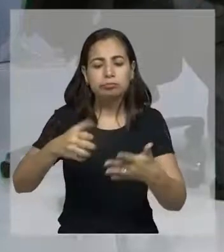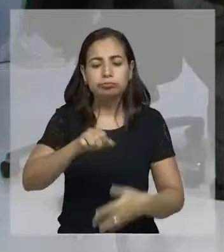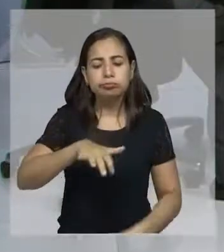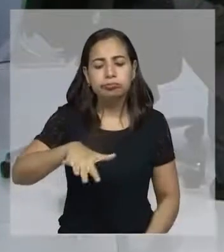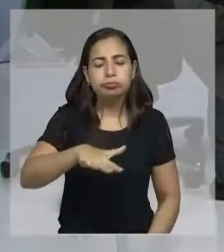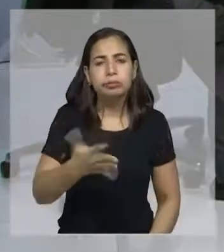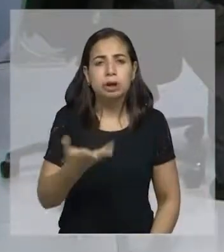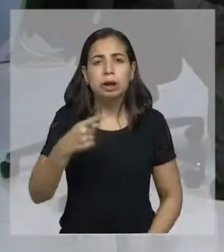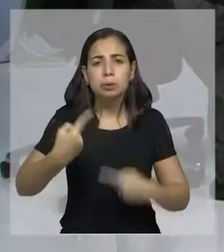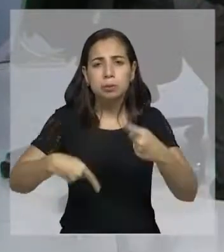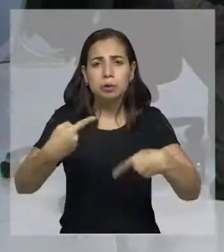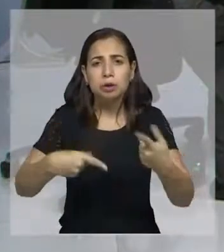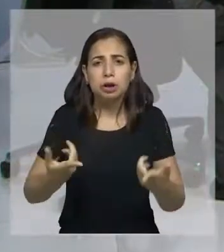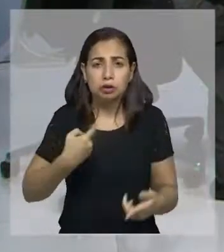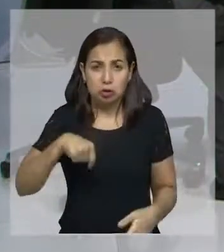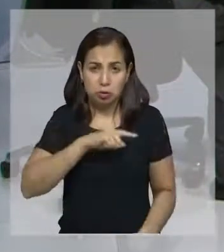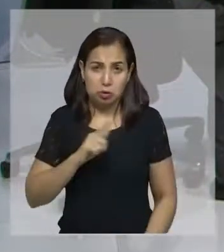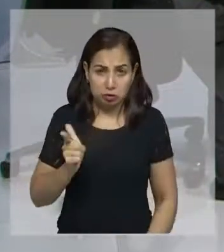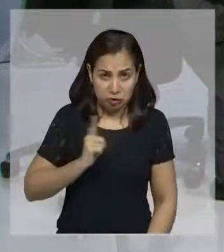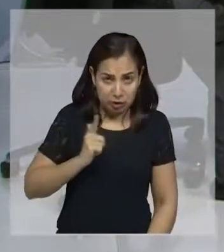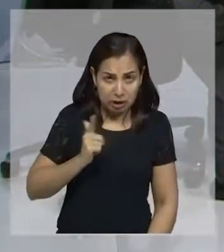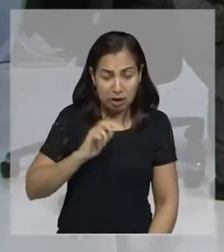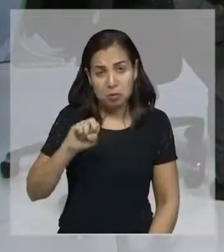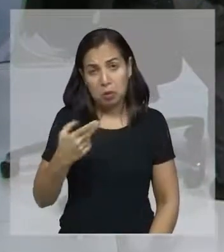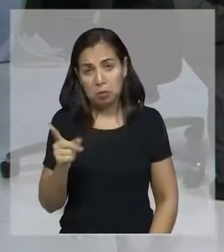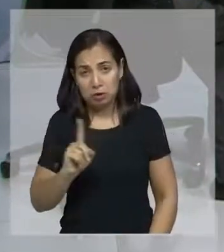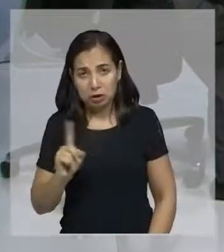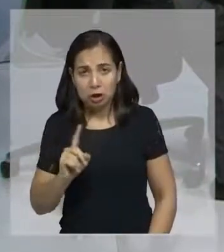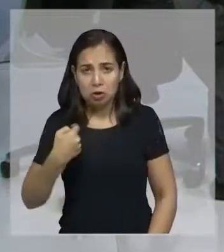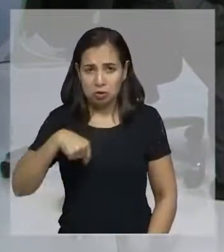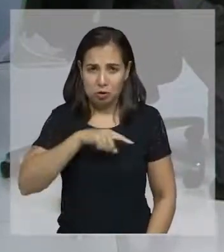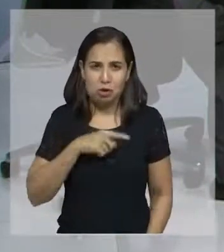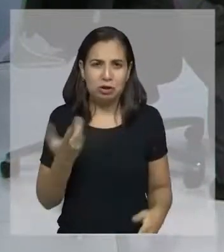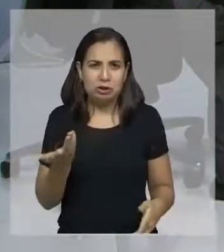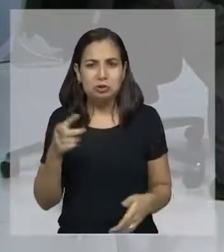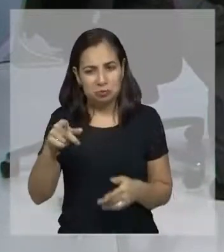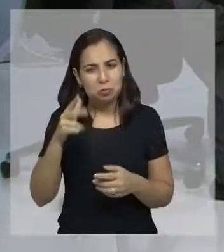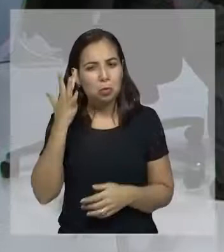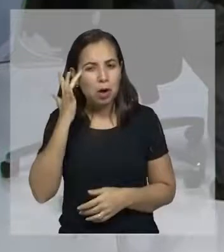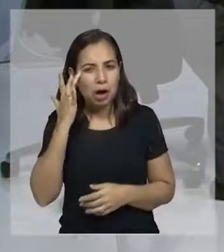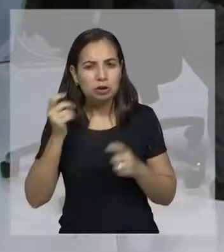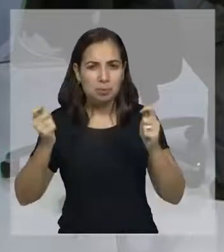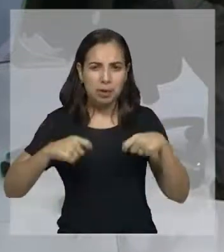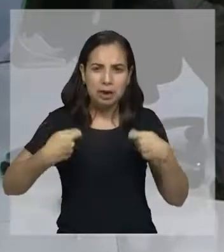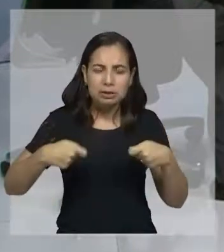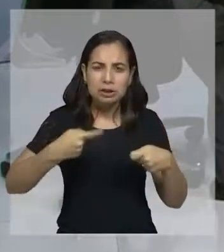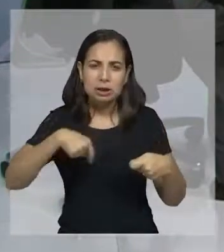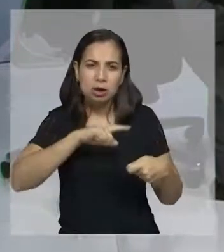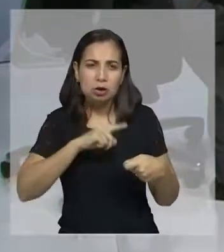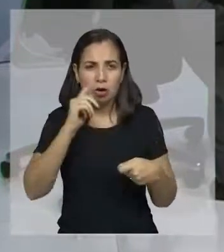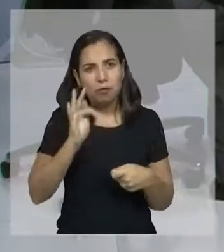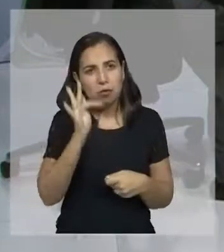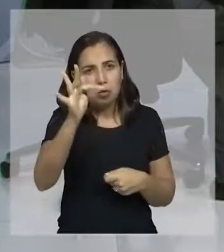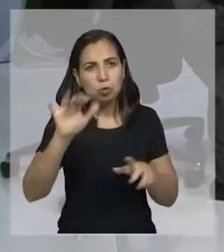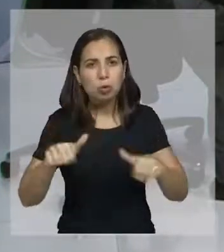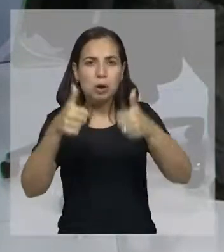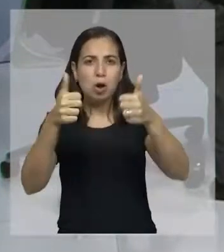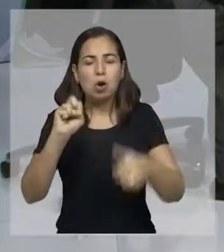não, sejamos realistas ou pessimistas, né? Se solução houver e